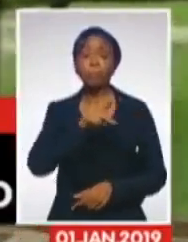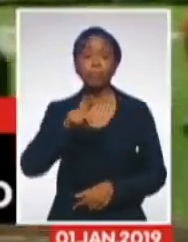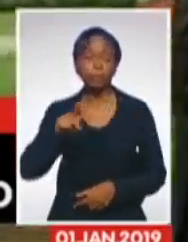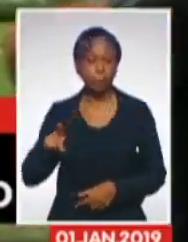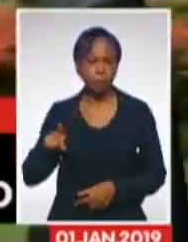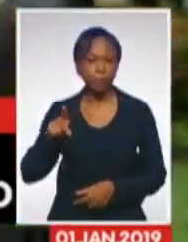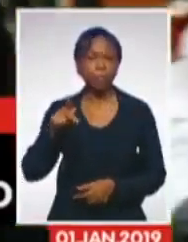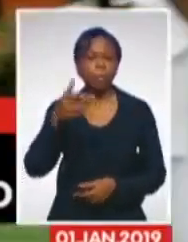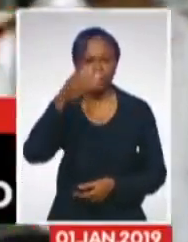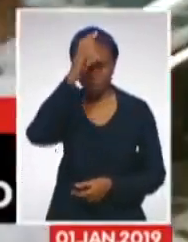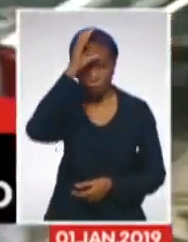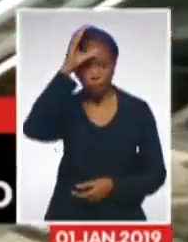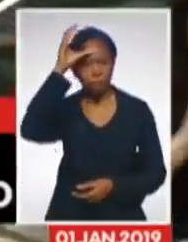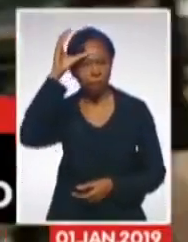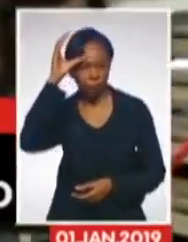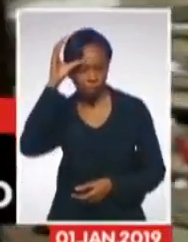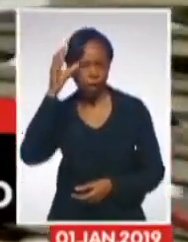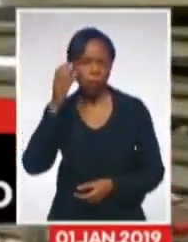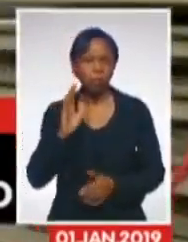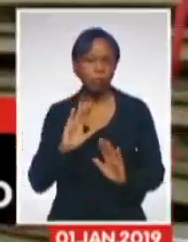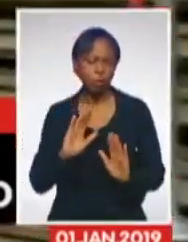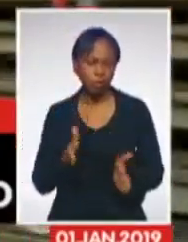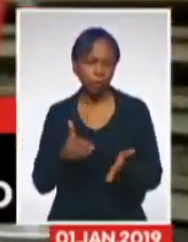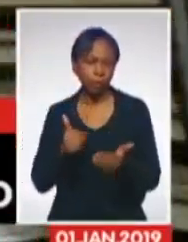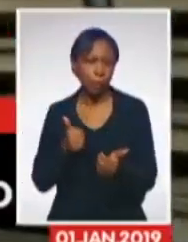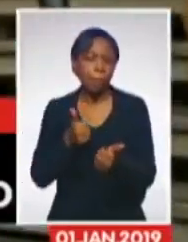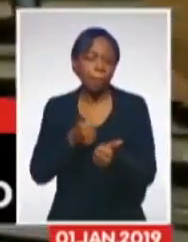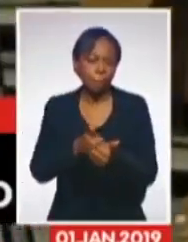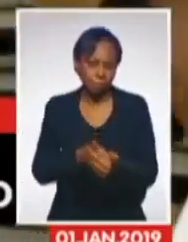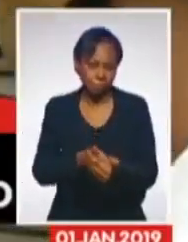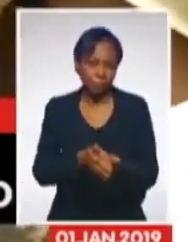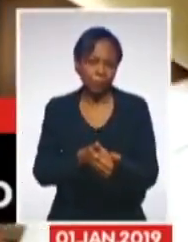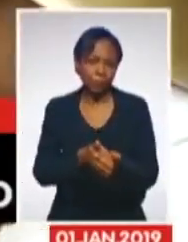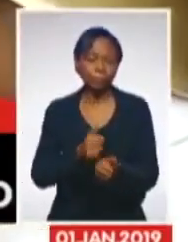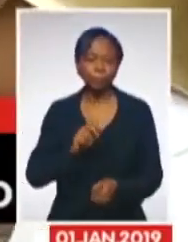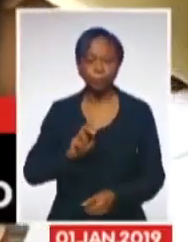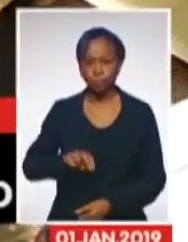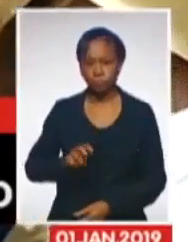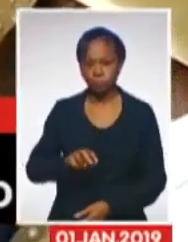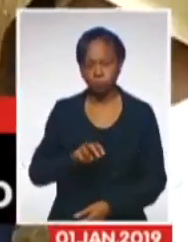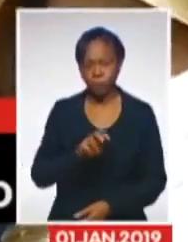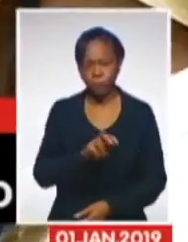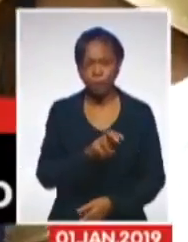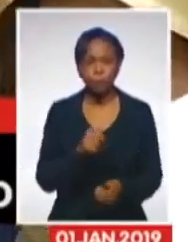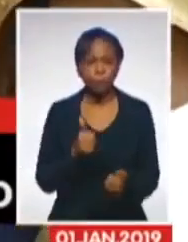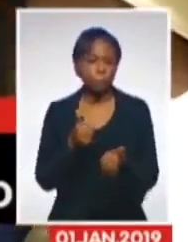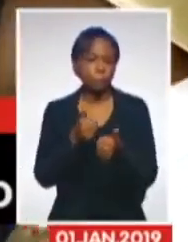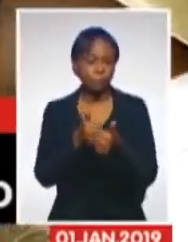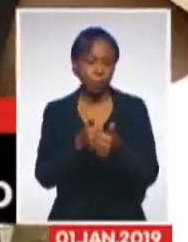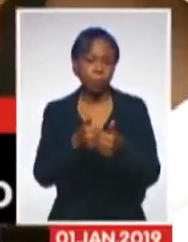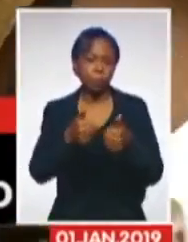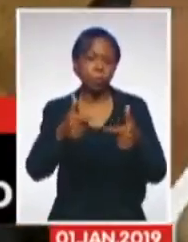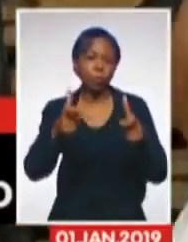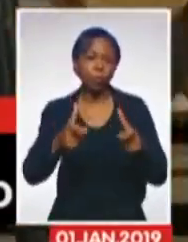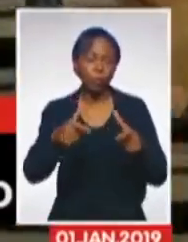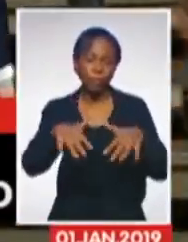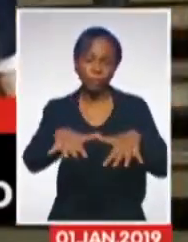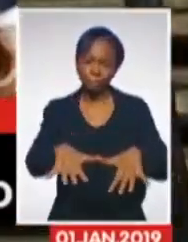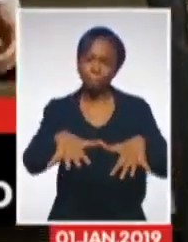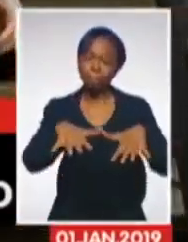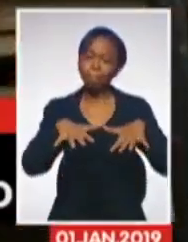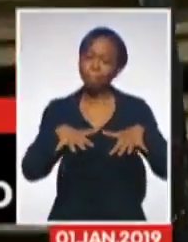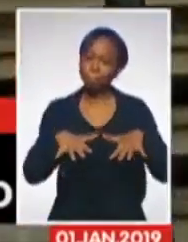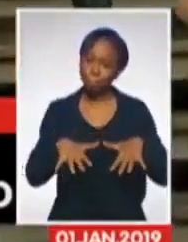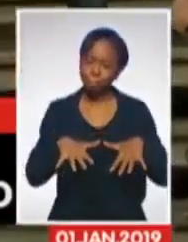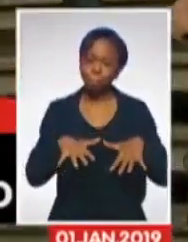aí tentando uma aproximação, né, já com o governador eleito. Ele sobe as escadas, se aproximando do espaço José Aparecido de Oliveira,